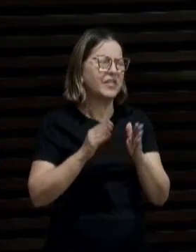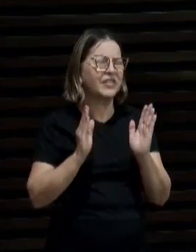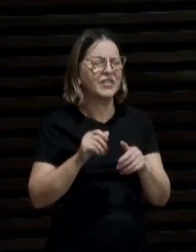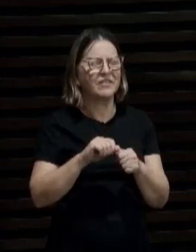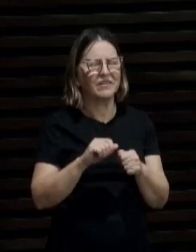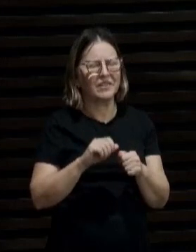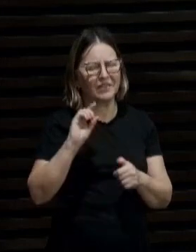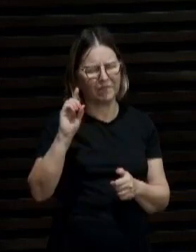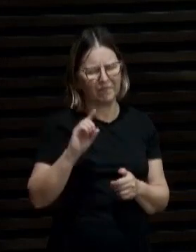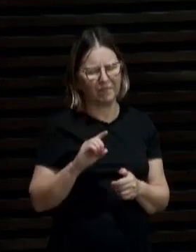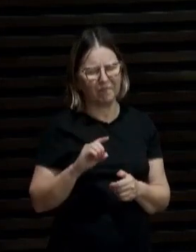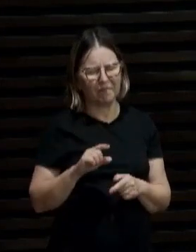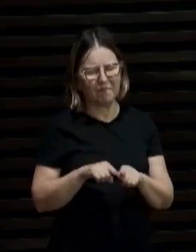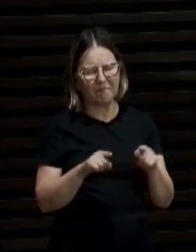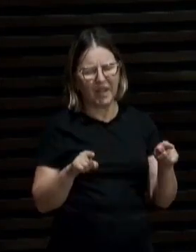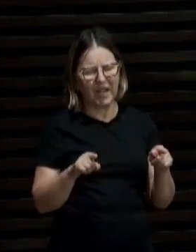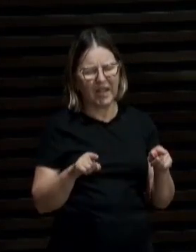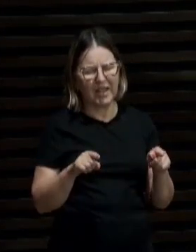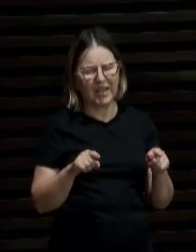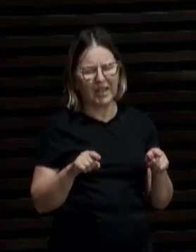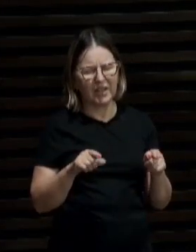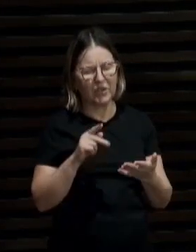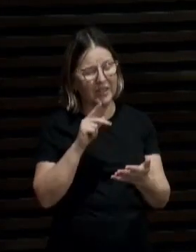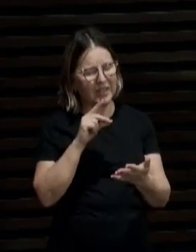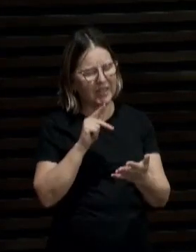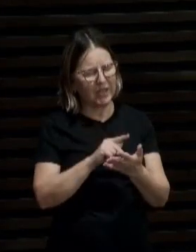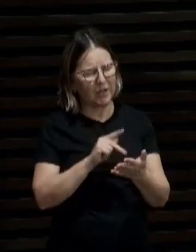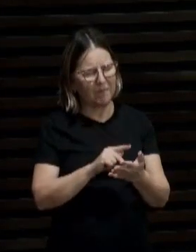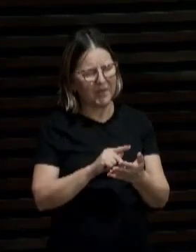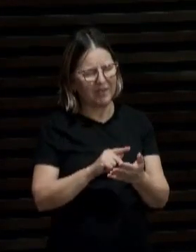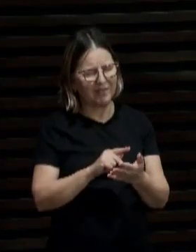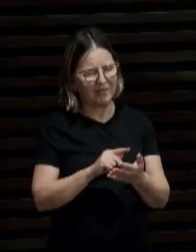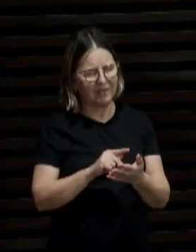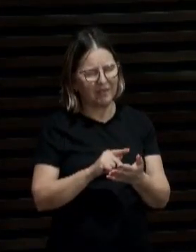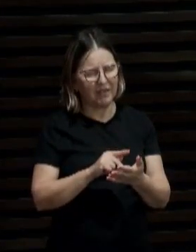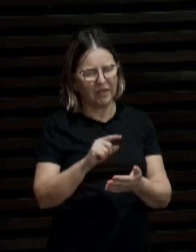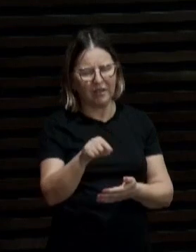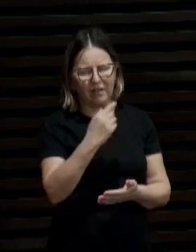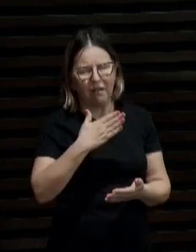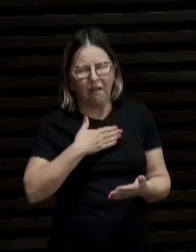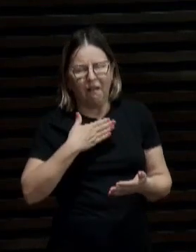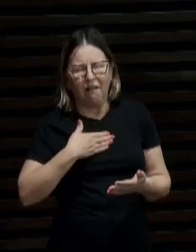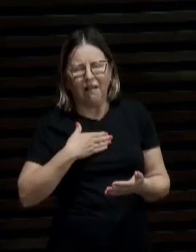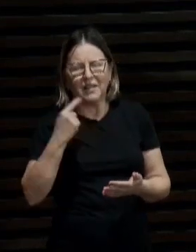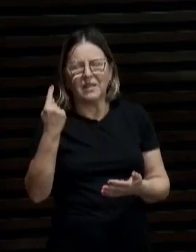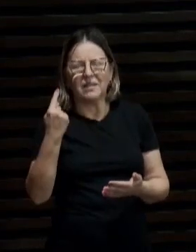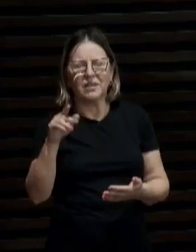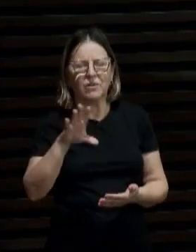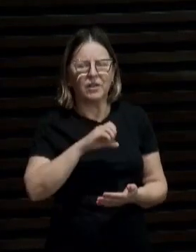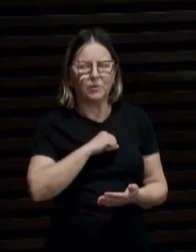nos move e nos espanta, pelo menos a mim, Pai, é o teu amor demonstrado na morte e